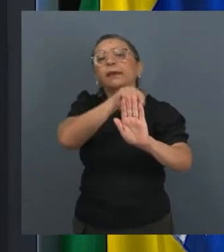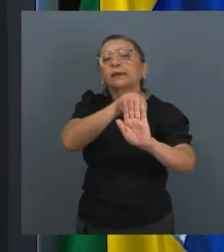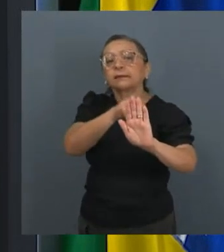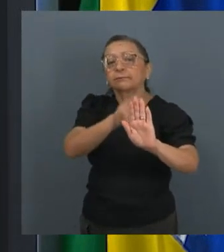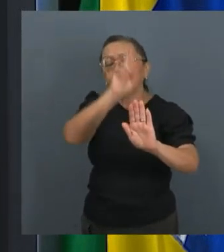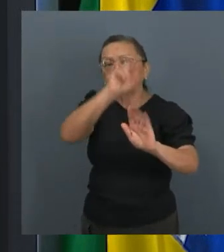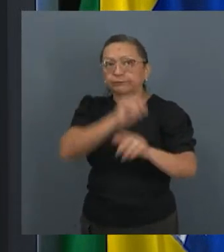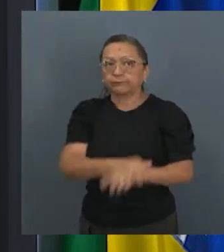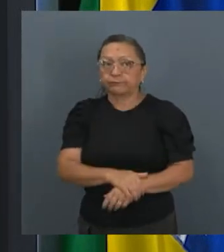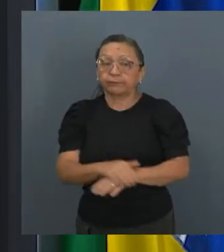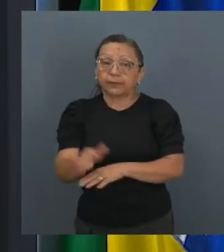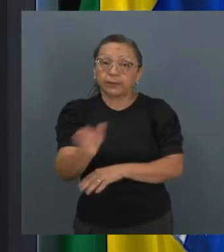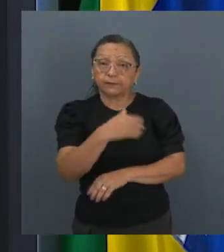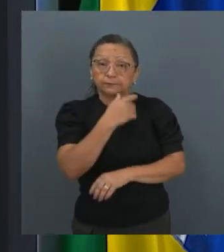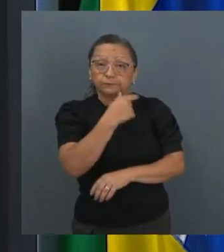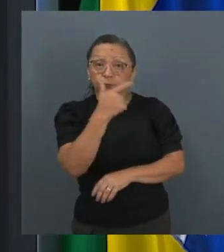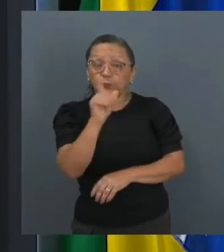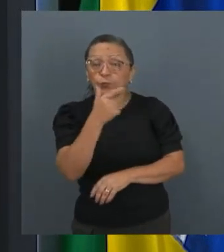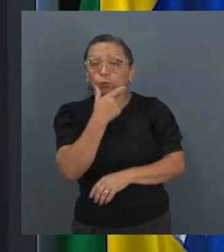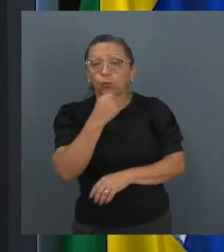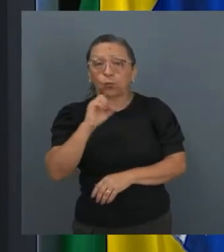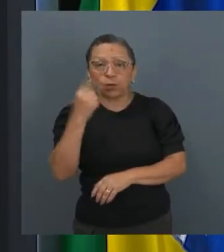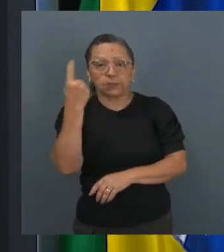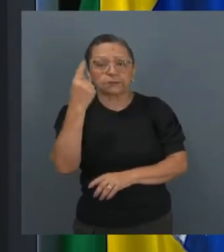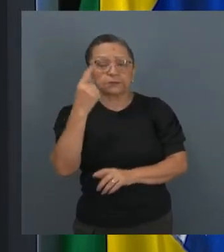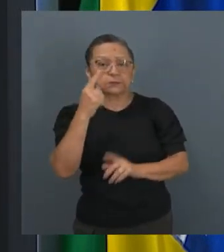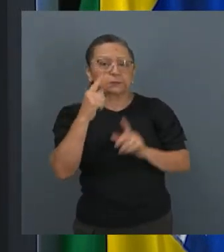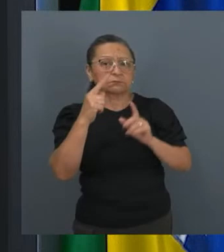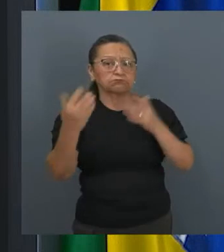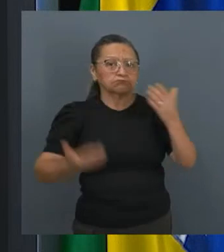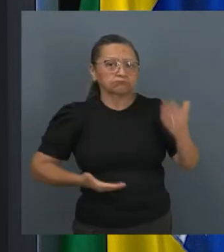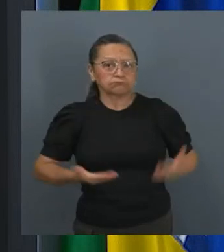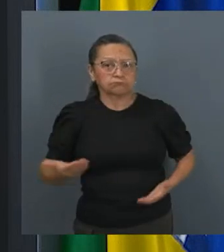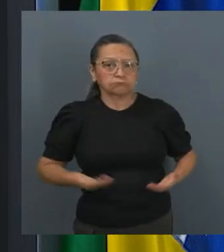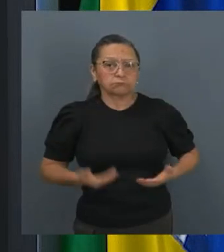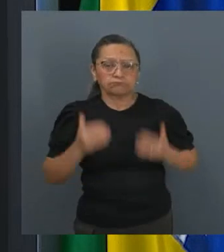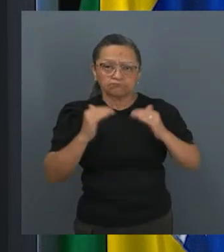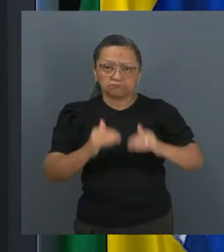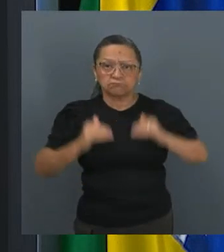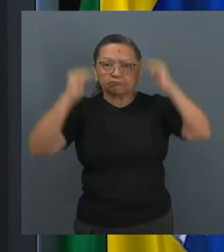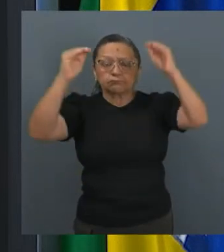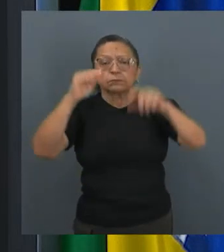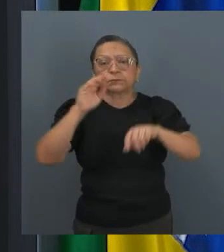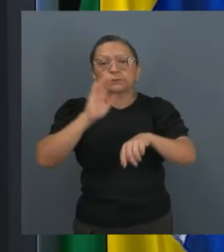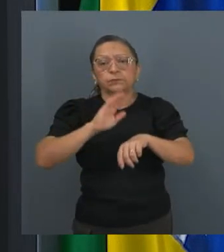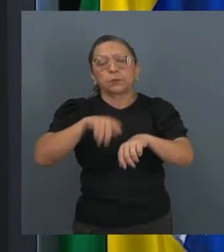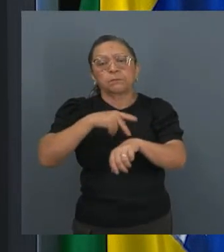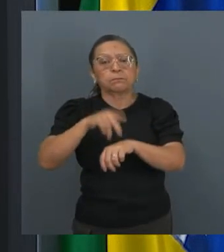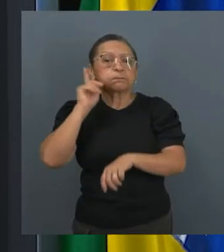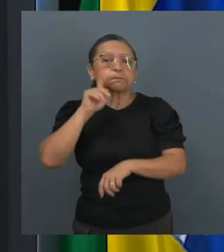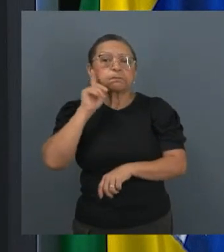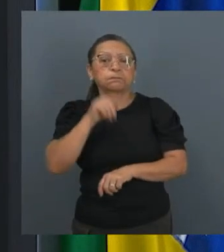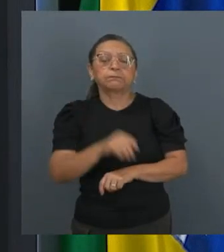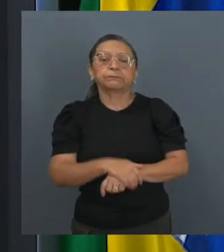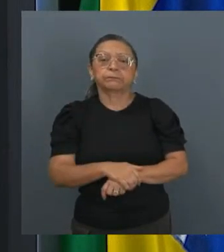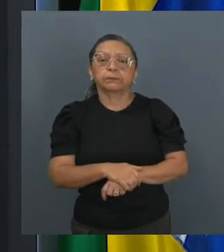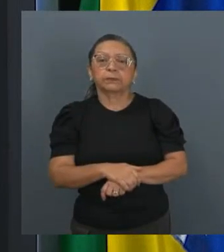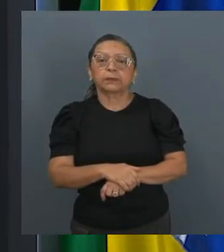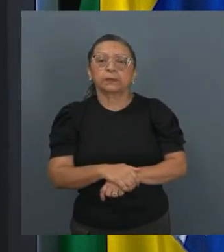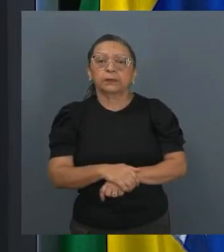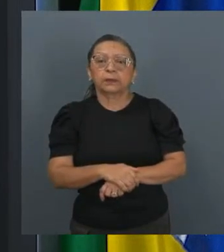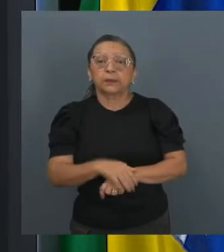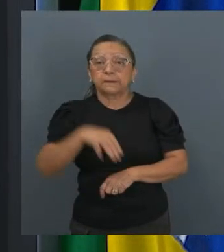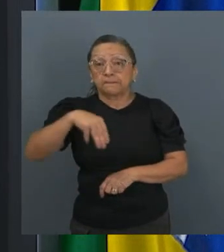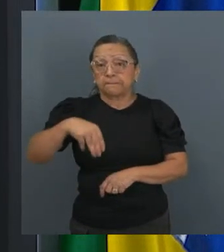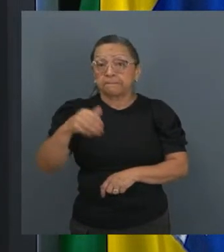Mike Benz, que é um ex-funcionário do alto escalão do Departamento do Estado norte-americano e atualmente um